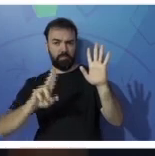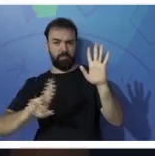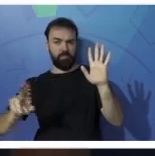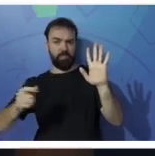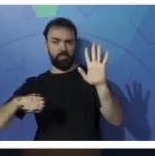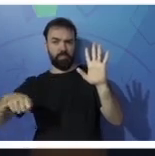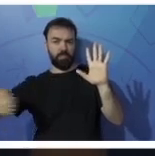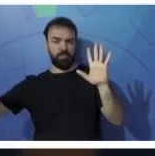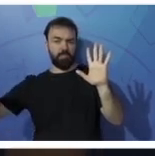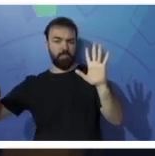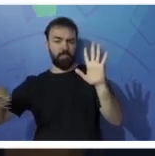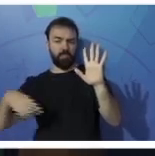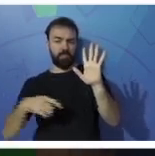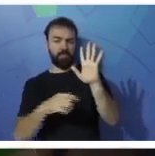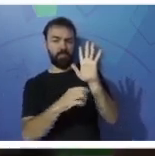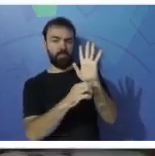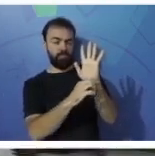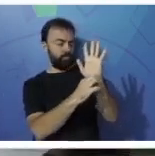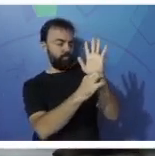assinatura, nome